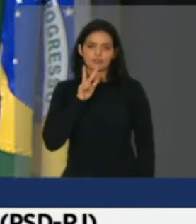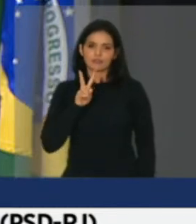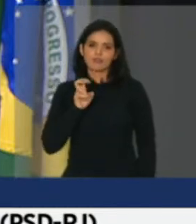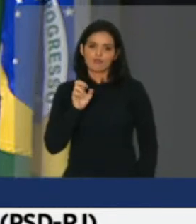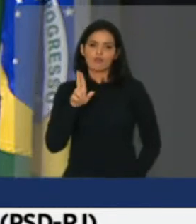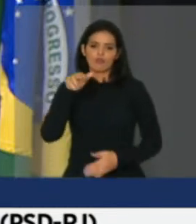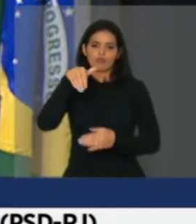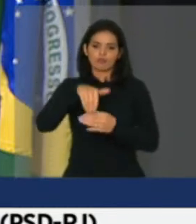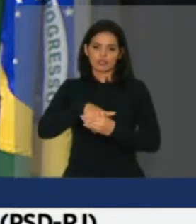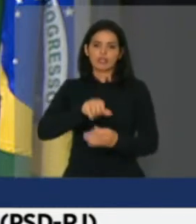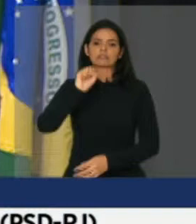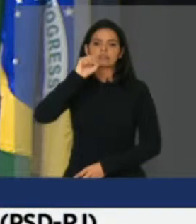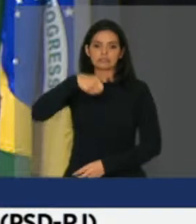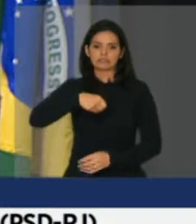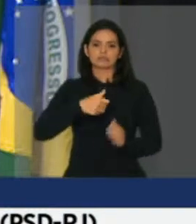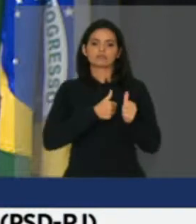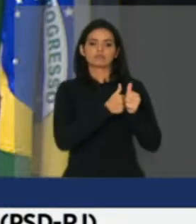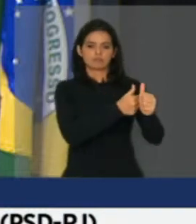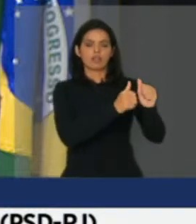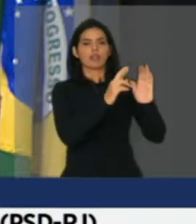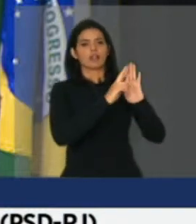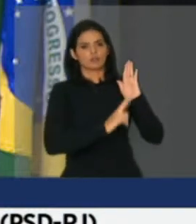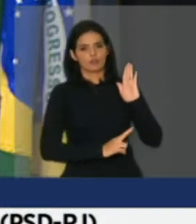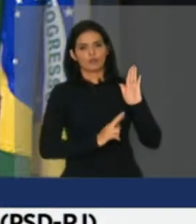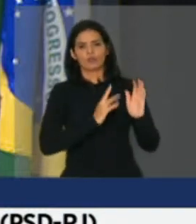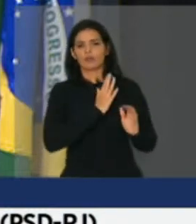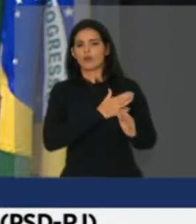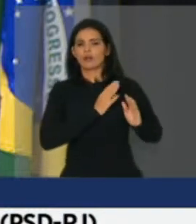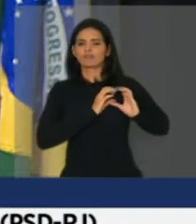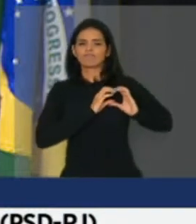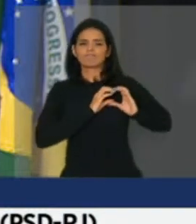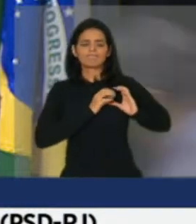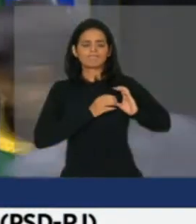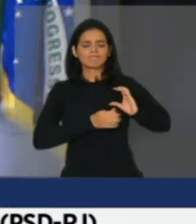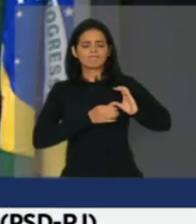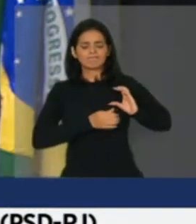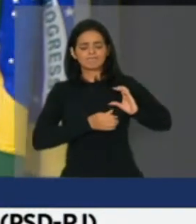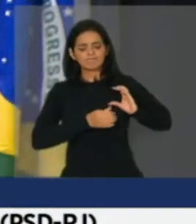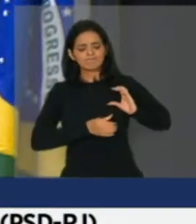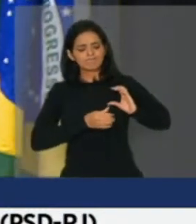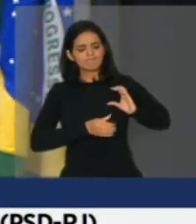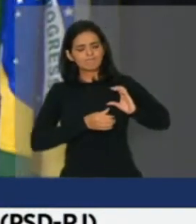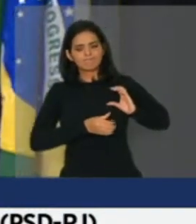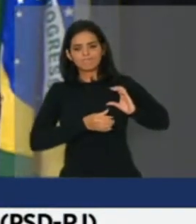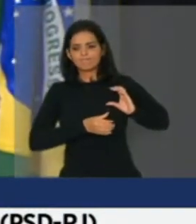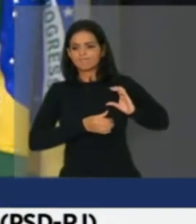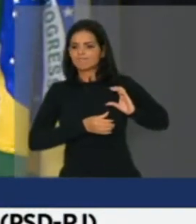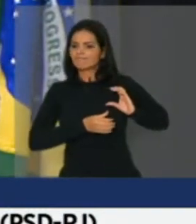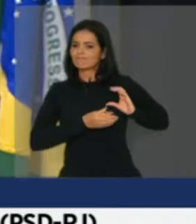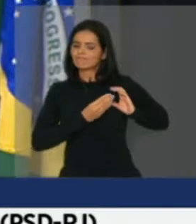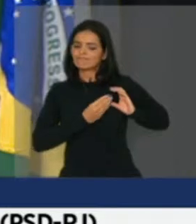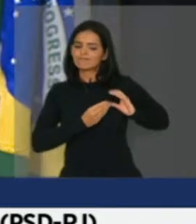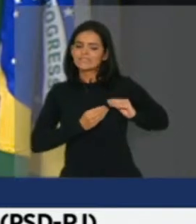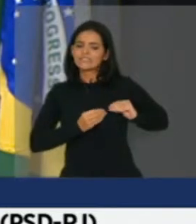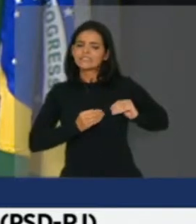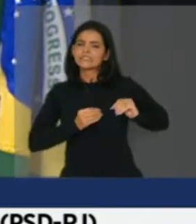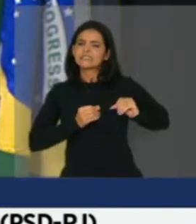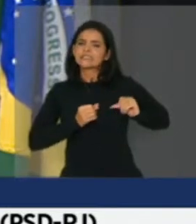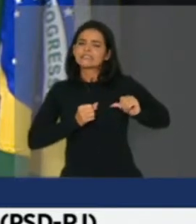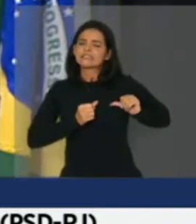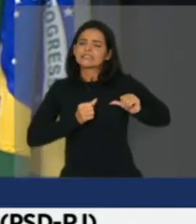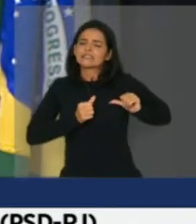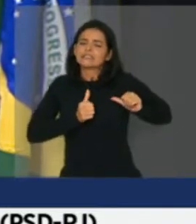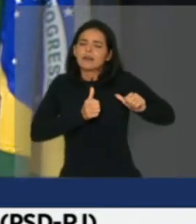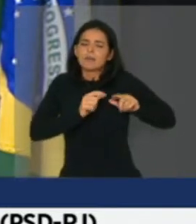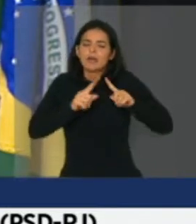favor do relator, com o coração cortado e dolorido, mas com a minha consciência